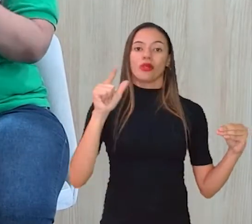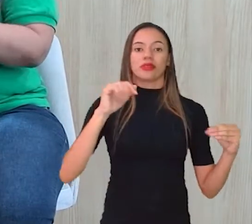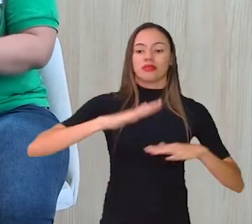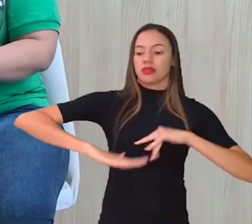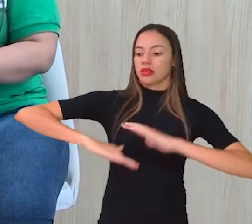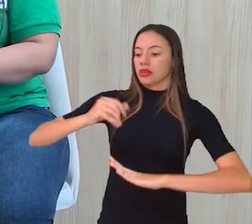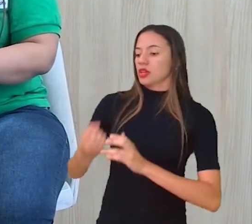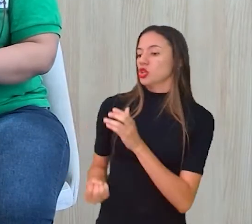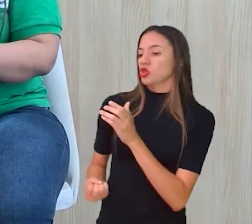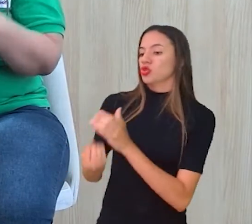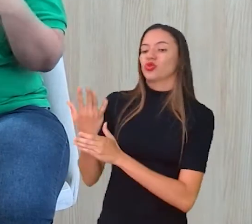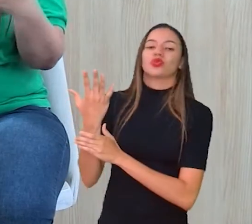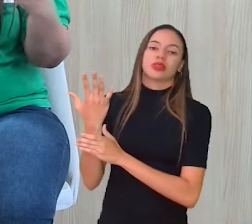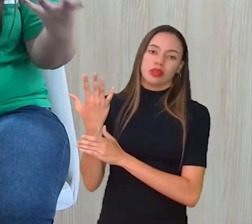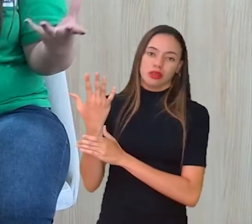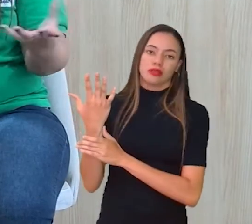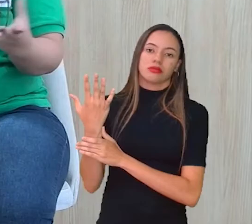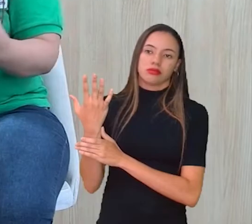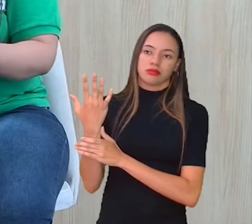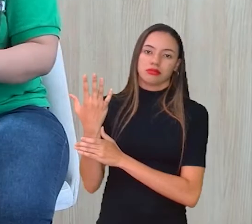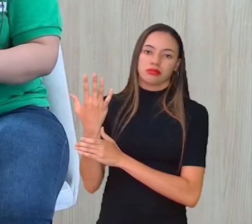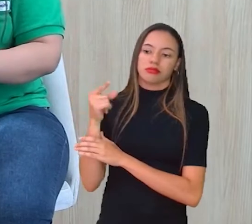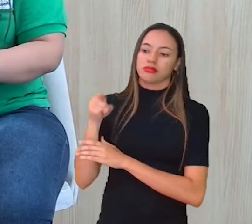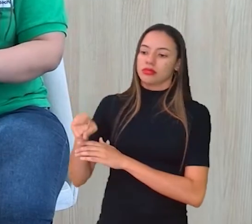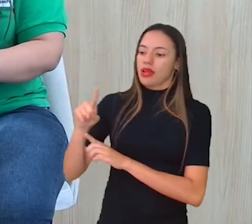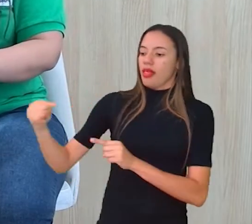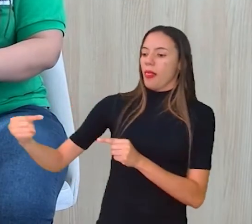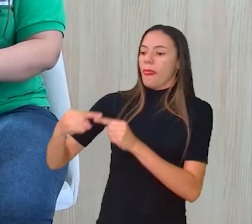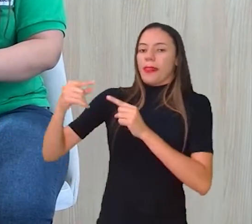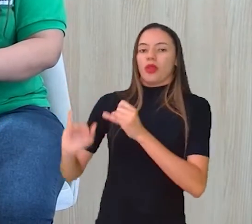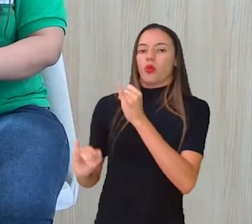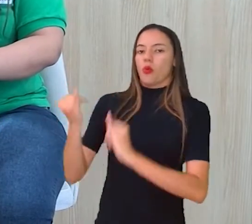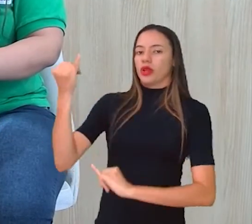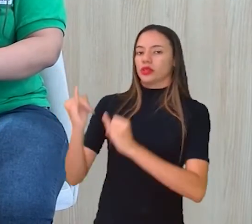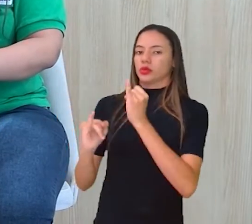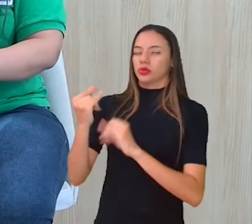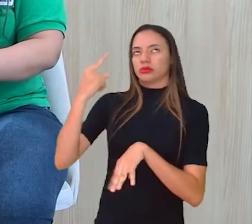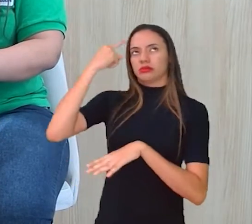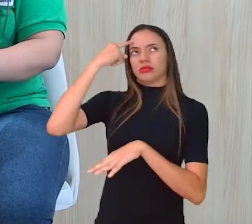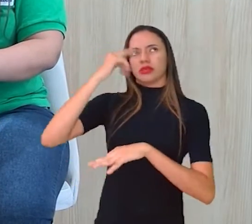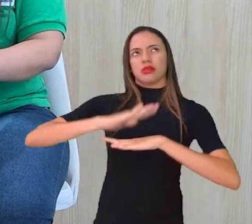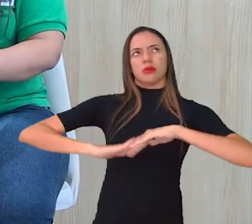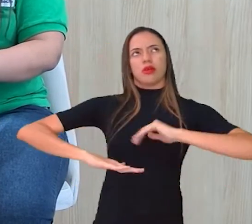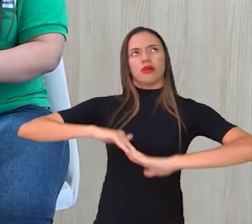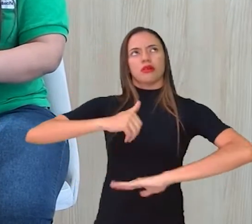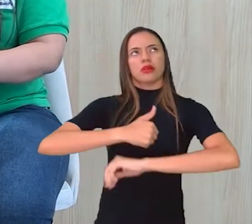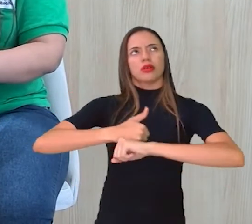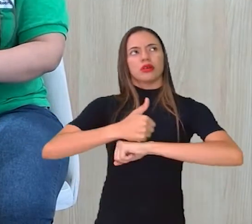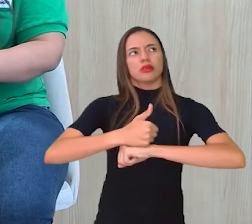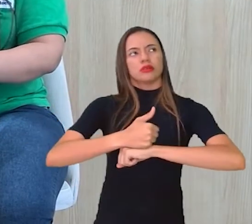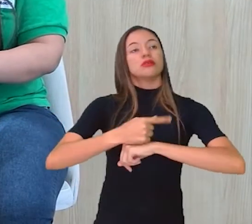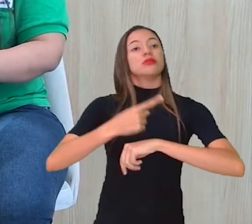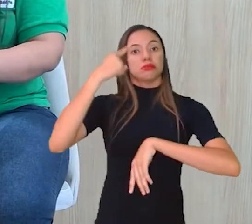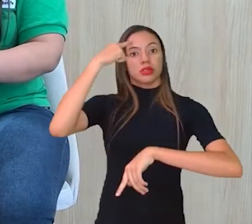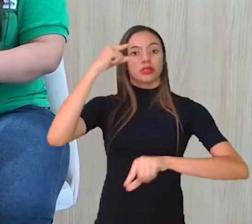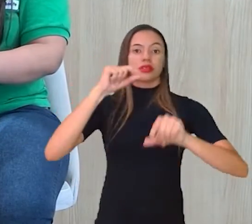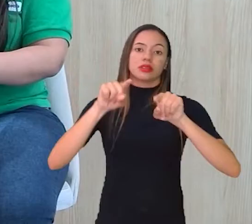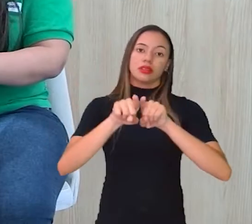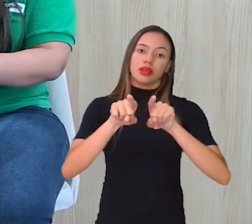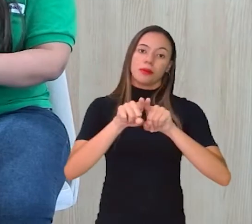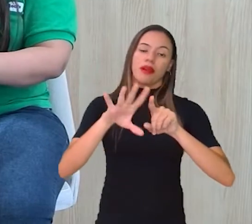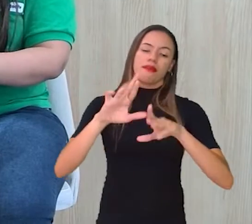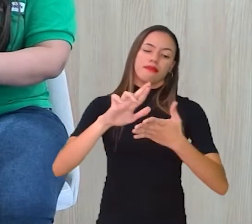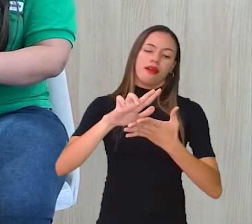aí nascer junto com a indústria. E quando a gente pensa em profissão, a gente também pensa nos diversos cursos que